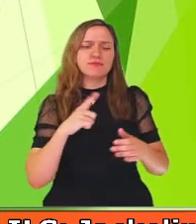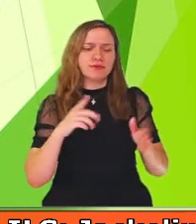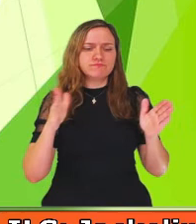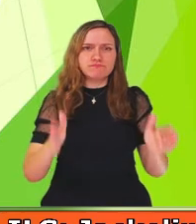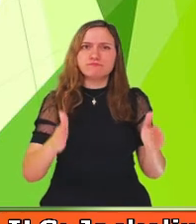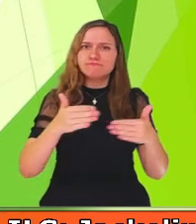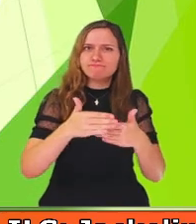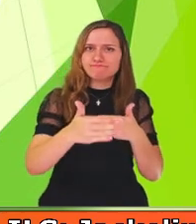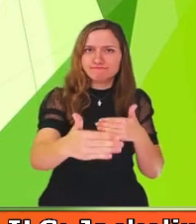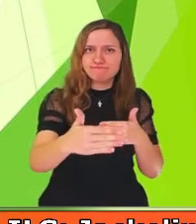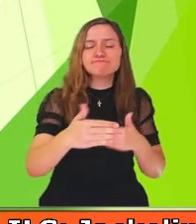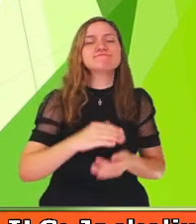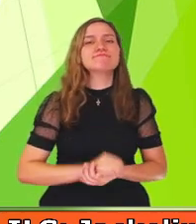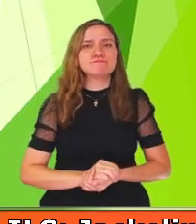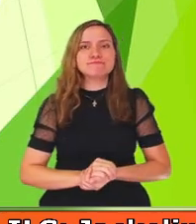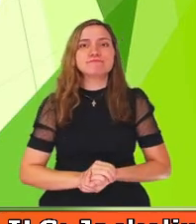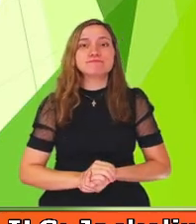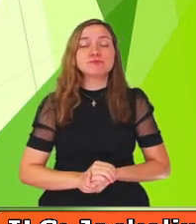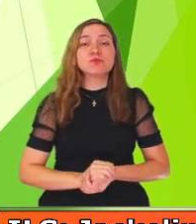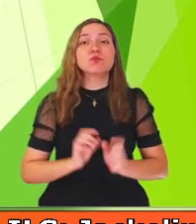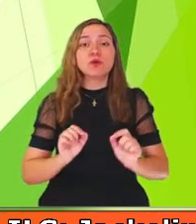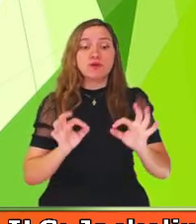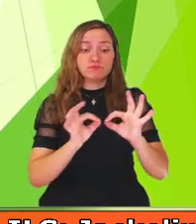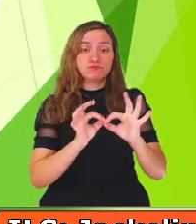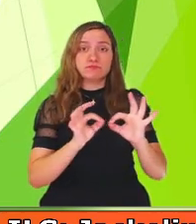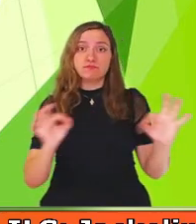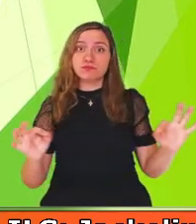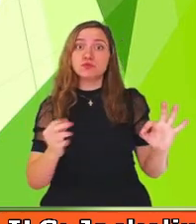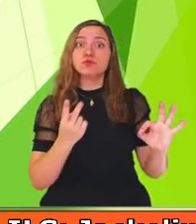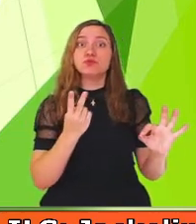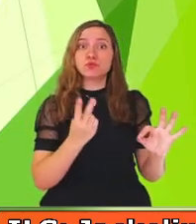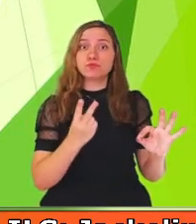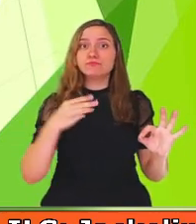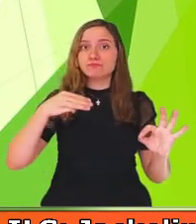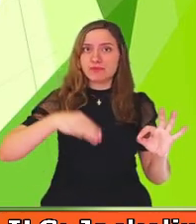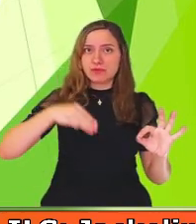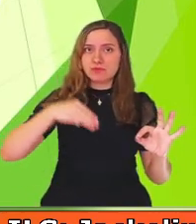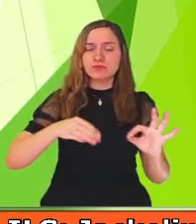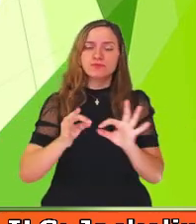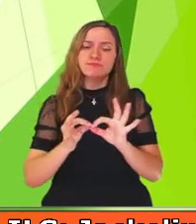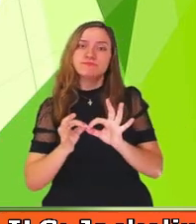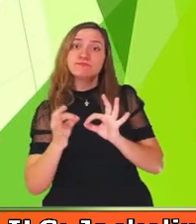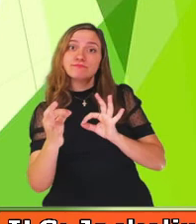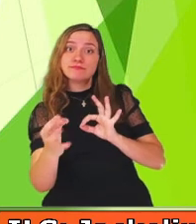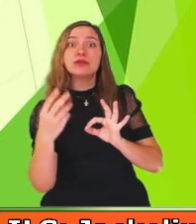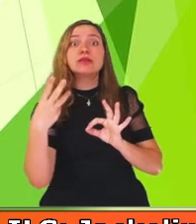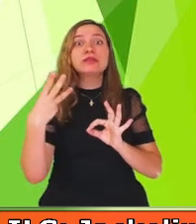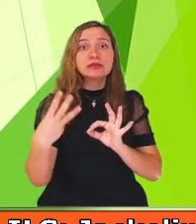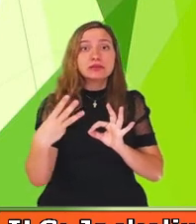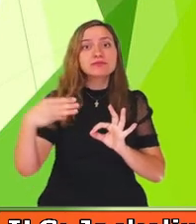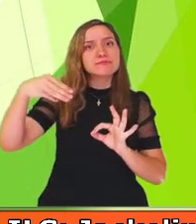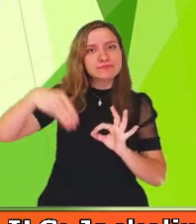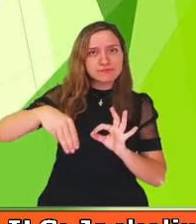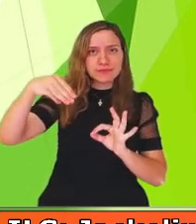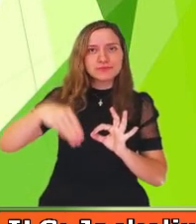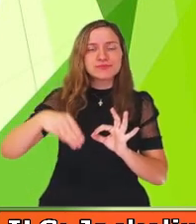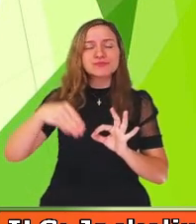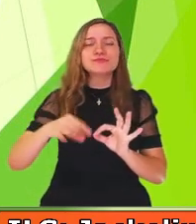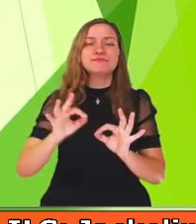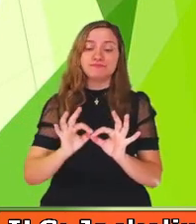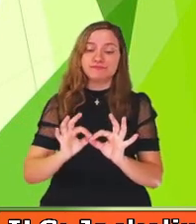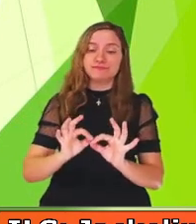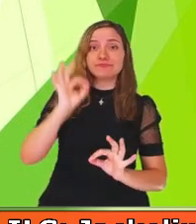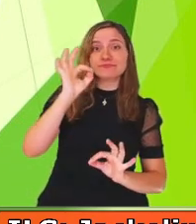um paralelepípedo mede 2 metros de comprimento por 3 metros de